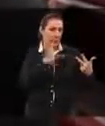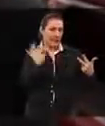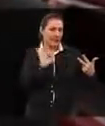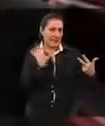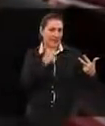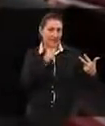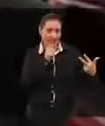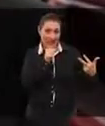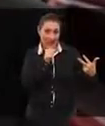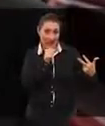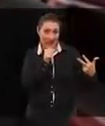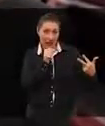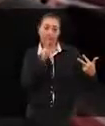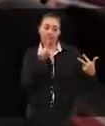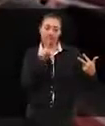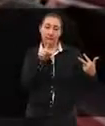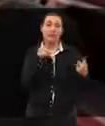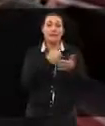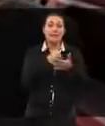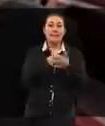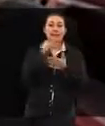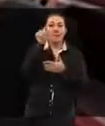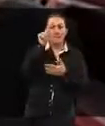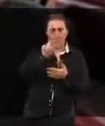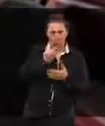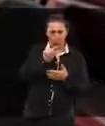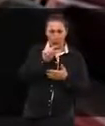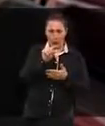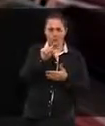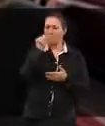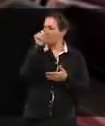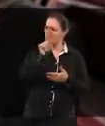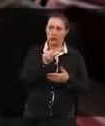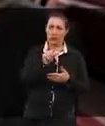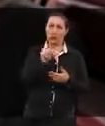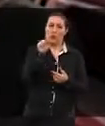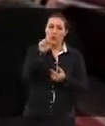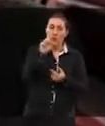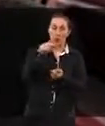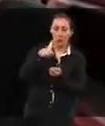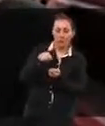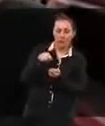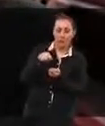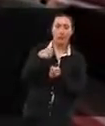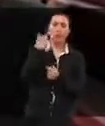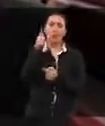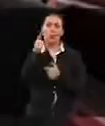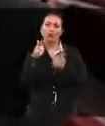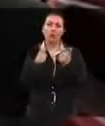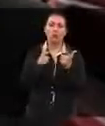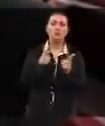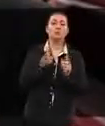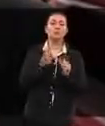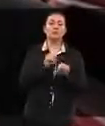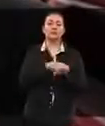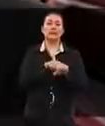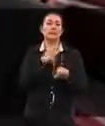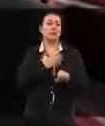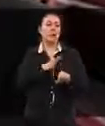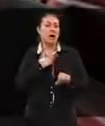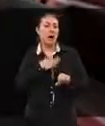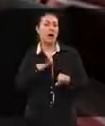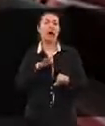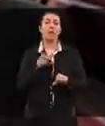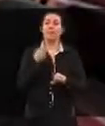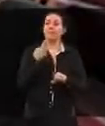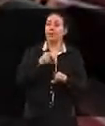sem beber, então começa reduzindo um pouquinho esse consumo, tá? Um copinho, ou toma um golinho ou outro, ou dá um tempinho, em